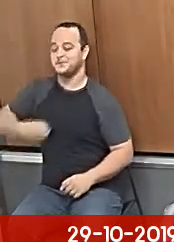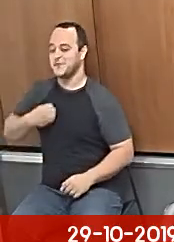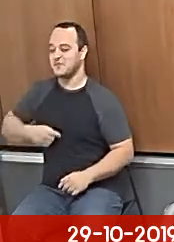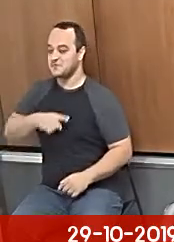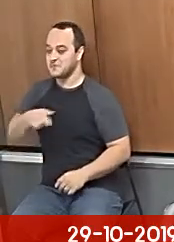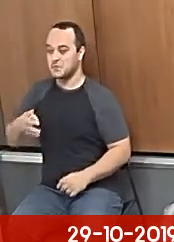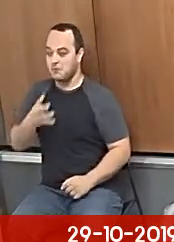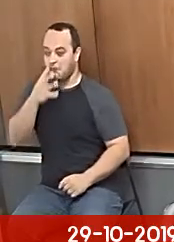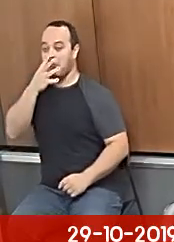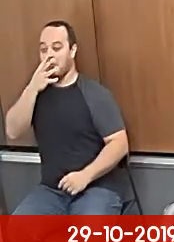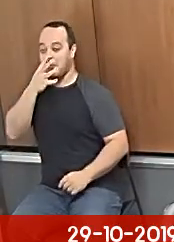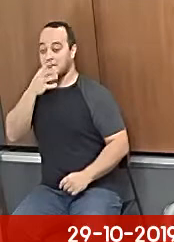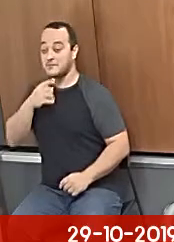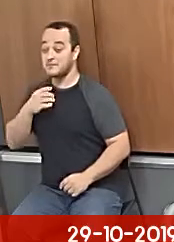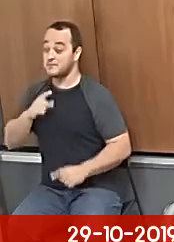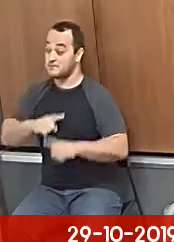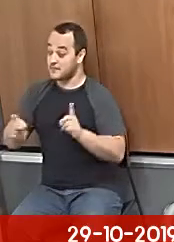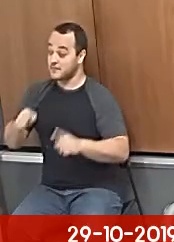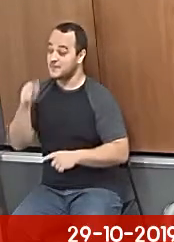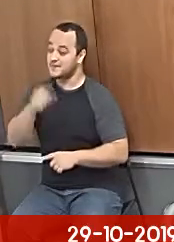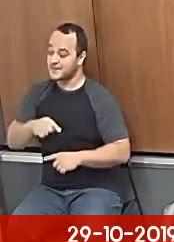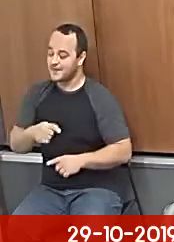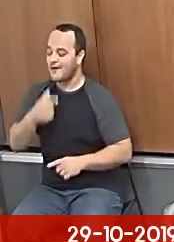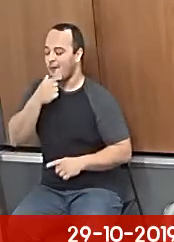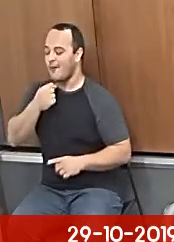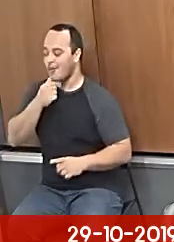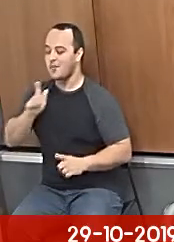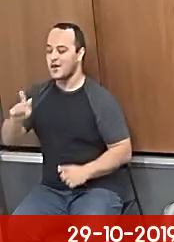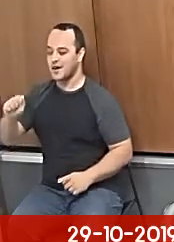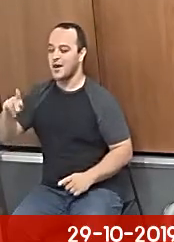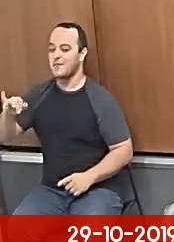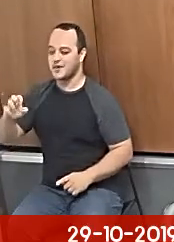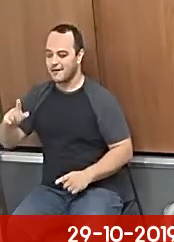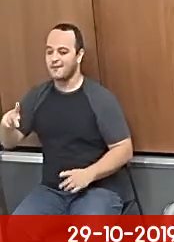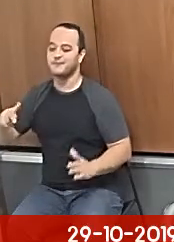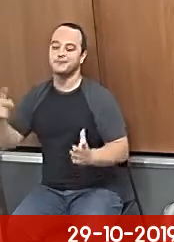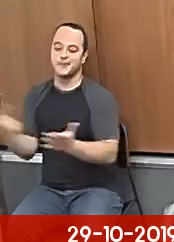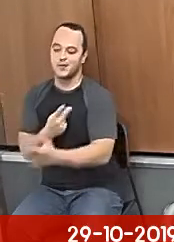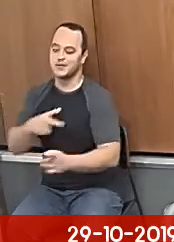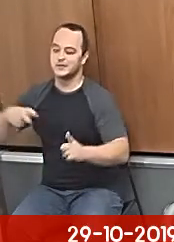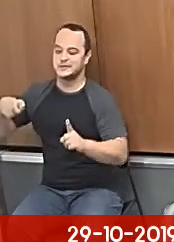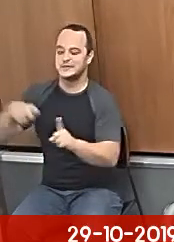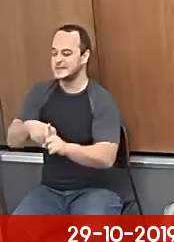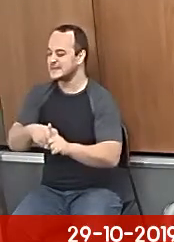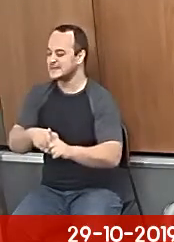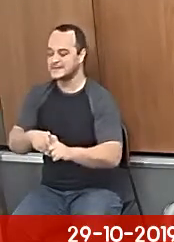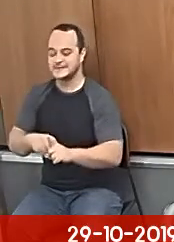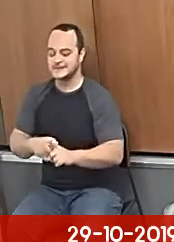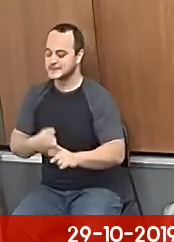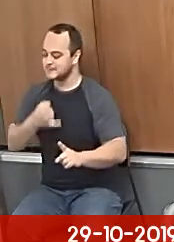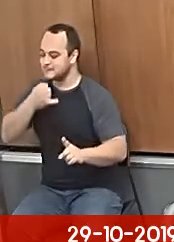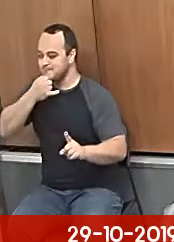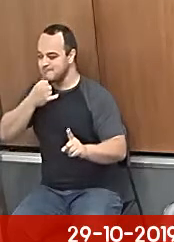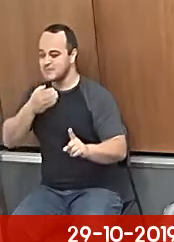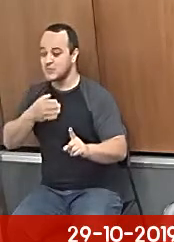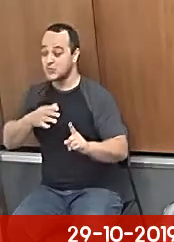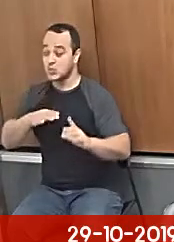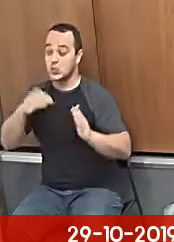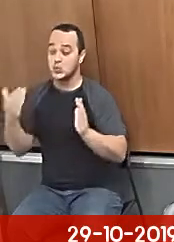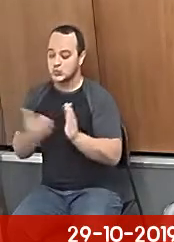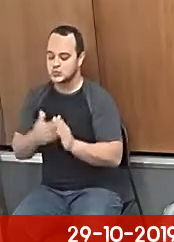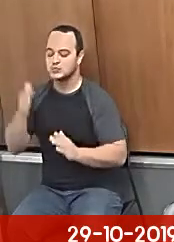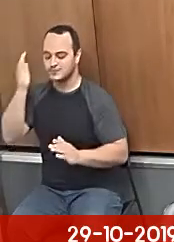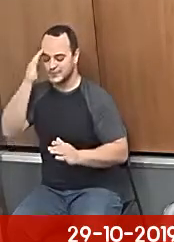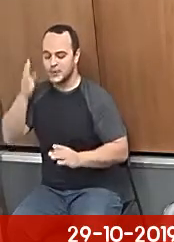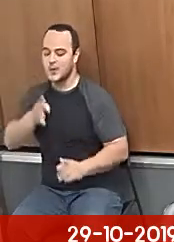é que notoriamente ficou conhecido aí pelo acidente que aconteceu, pelo desastre, né? Então, não é usando